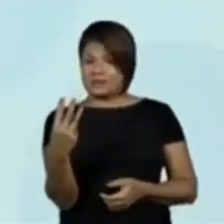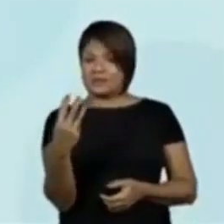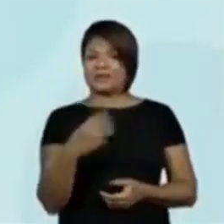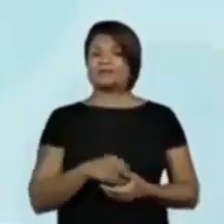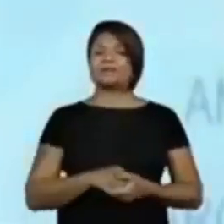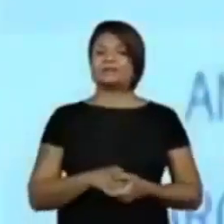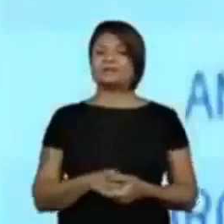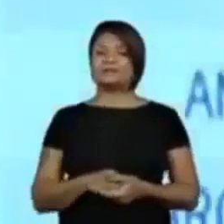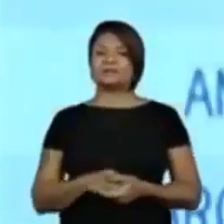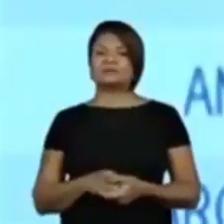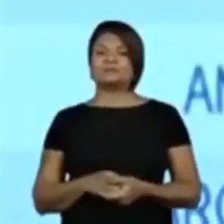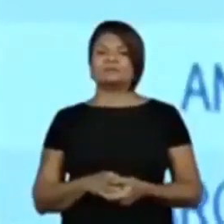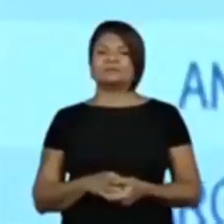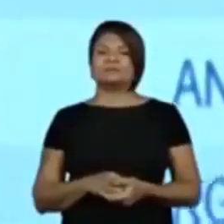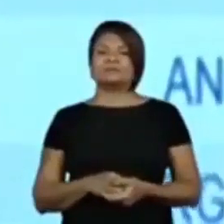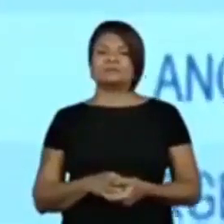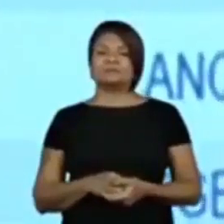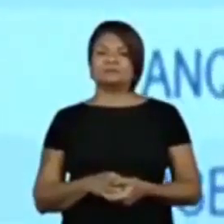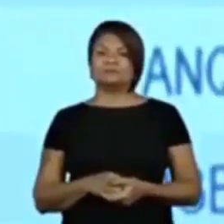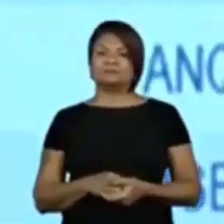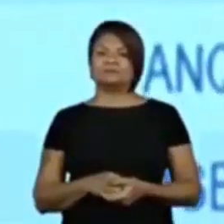53.